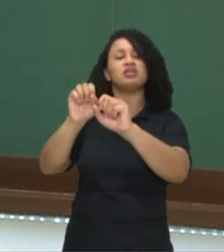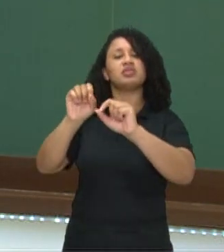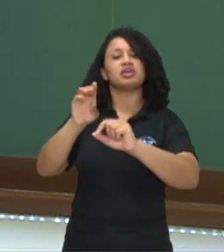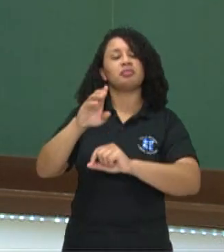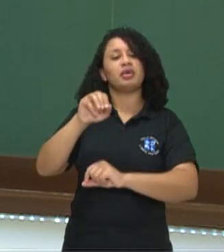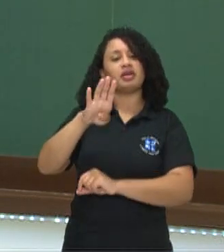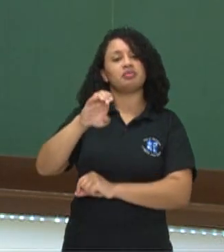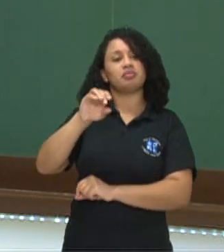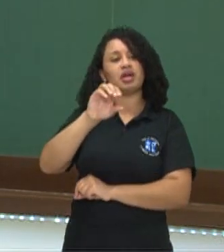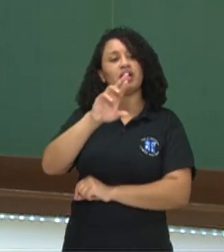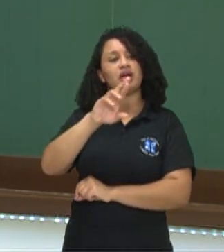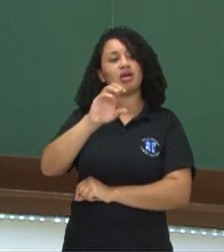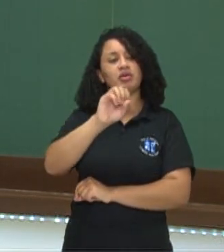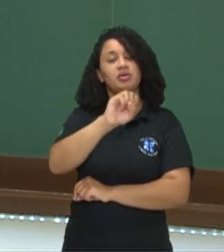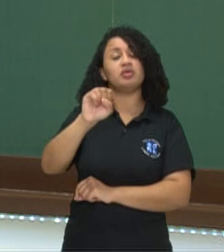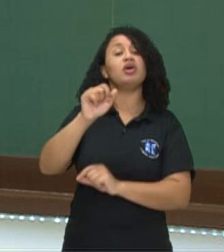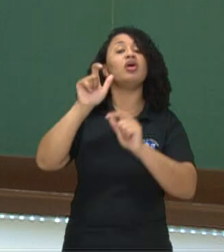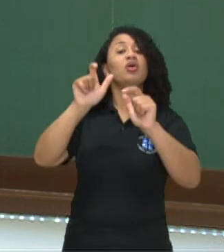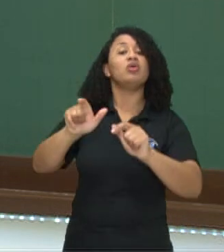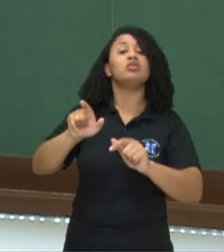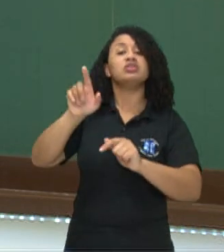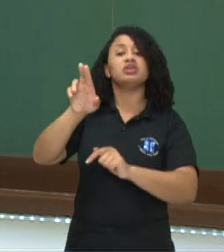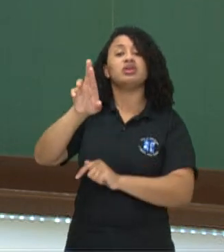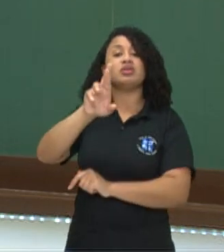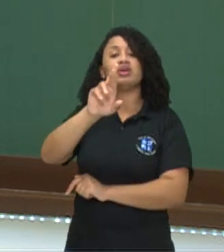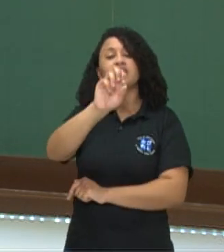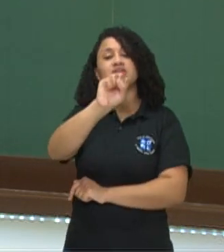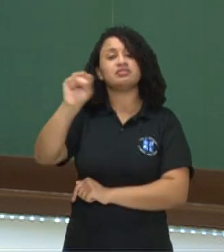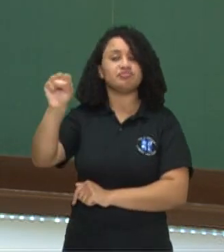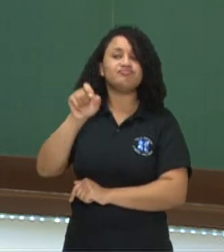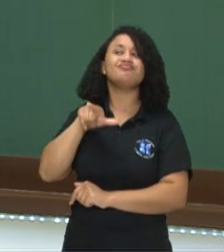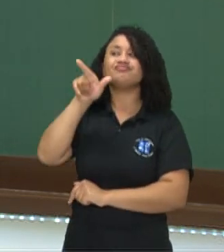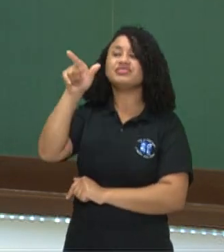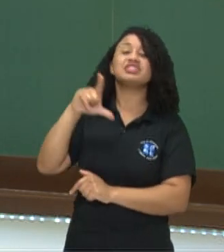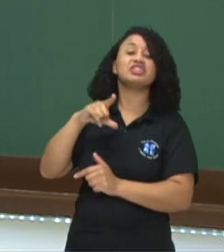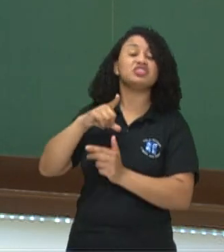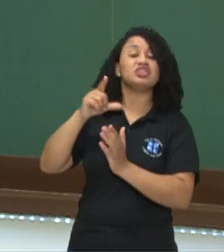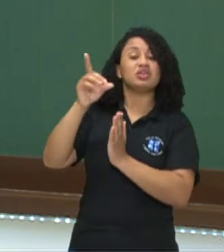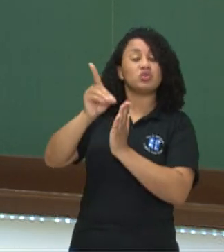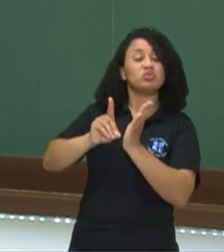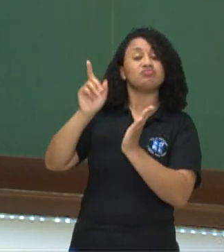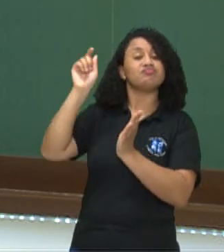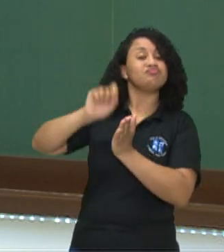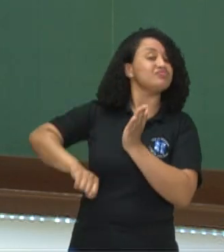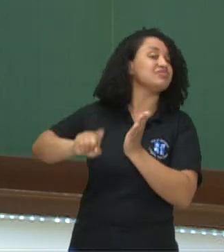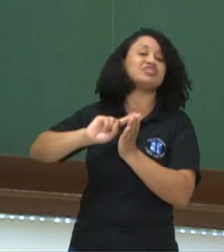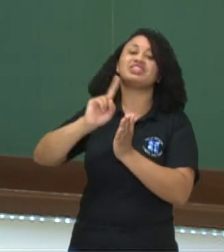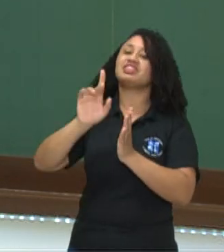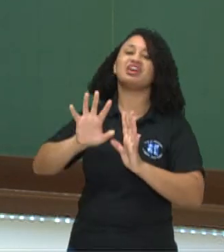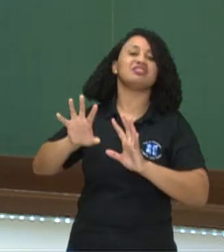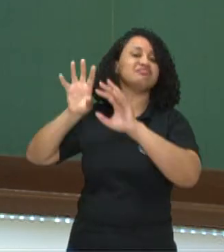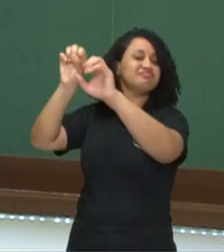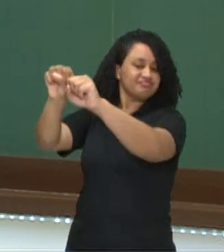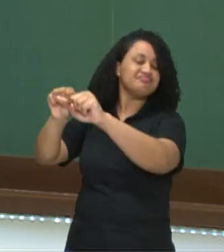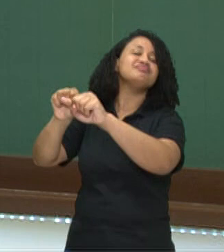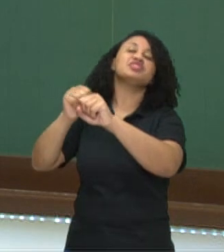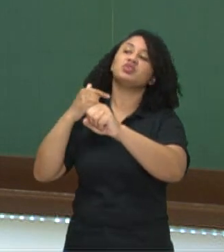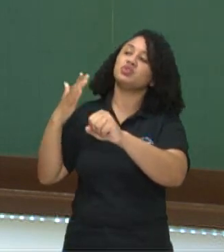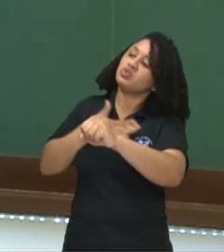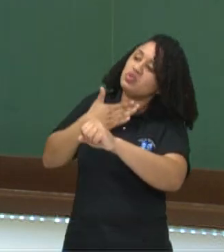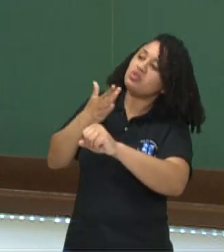Barbarossa contra a União Soviética, com quem ela tinha um pacto de não agressão. Então, de